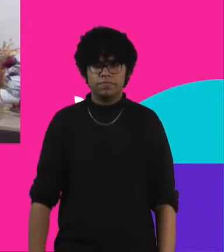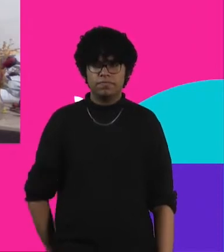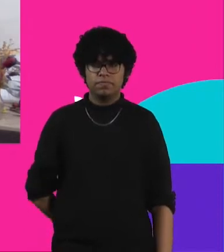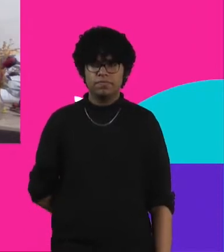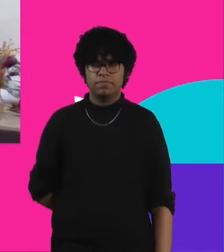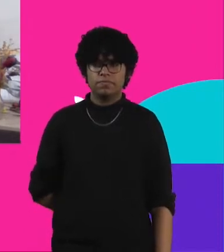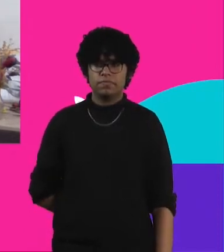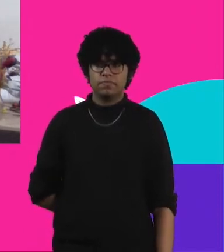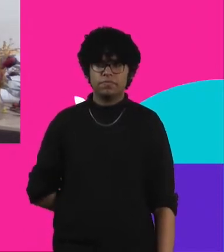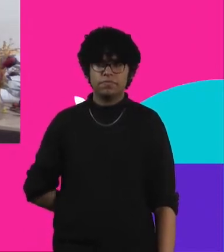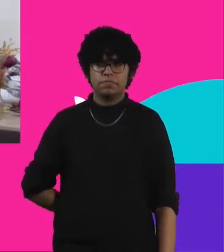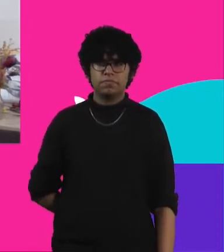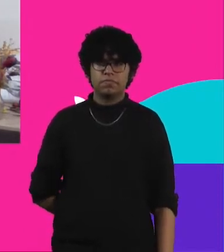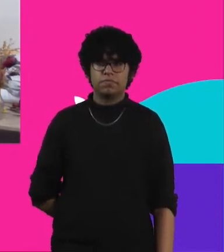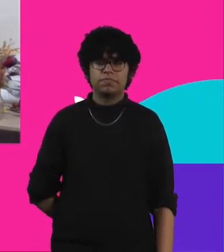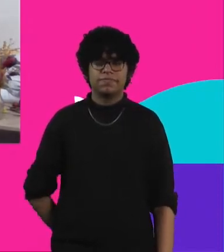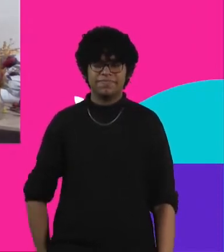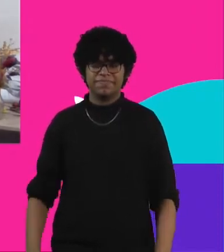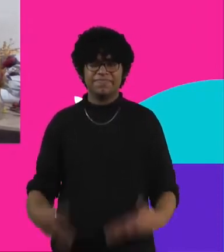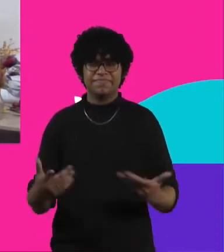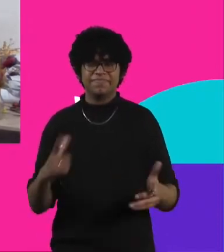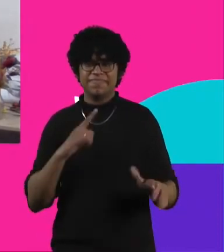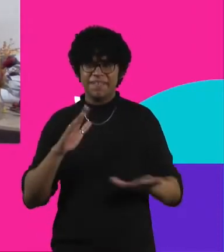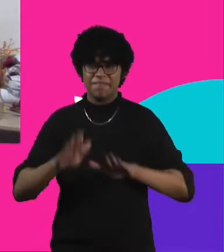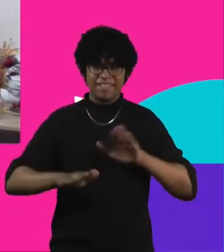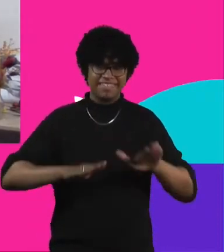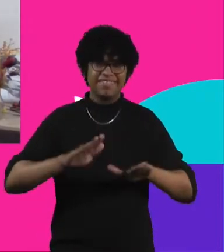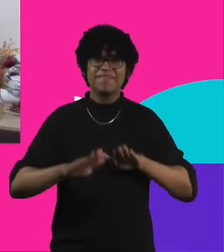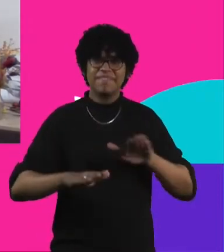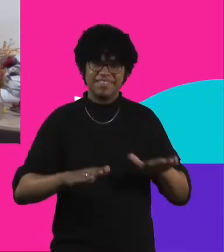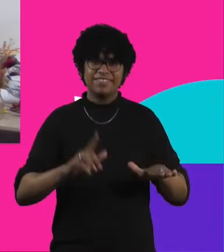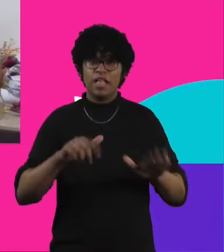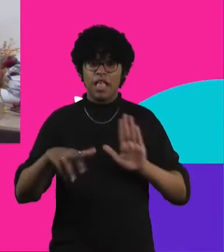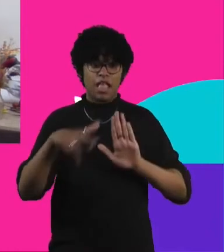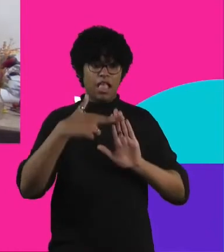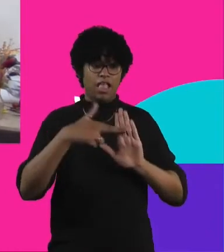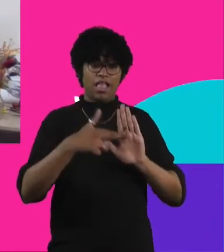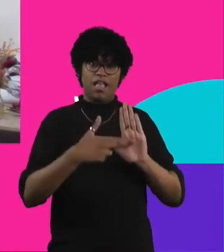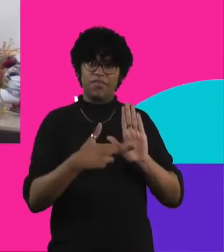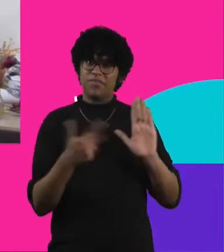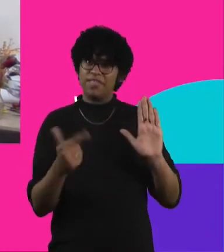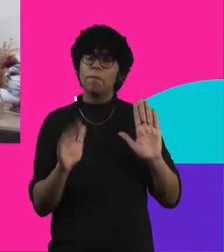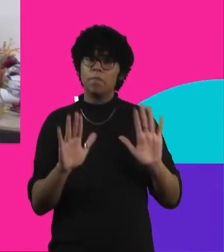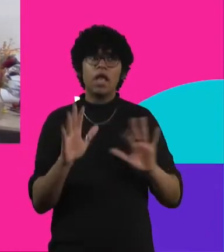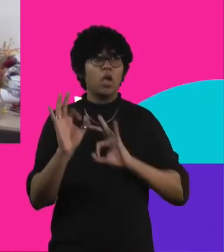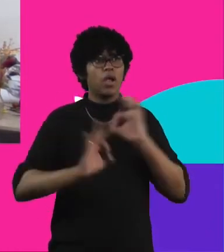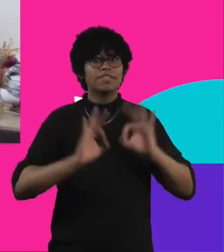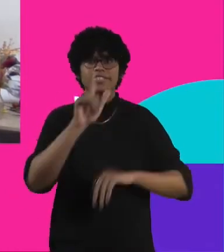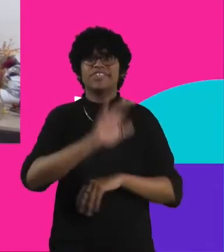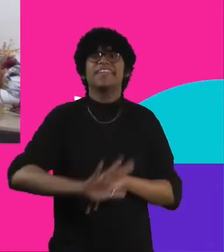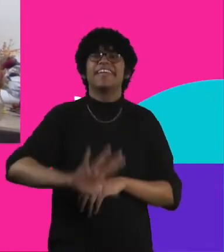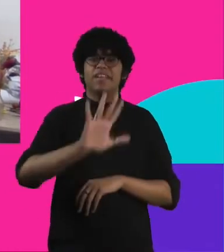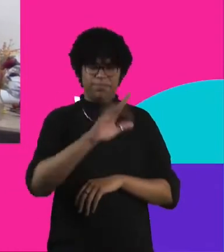Muito bem, bom, é aquele passo a passo, né? Um pouco, não é receita do bolo, mas é aquela organização geral, né? Que eu